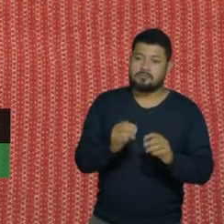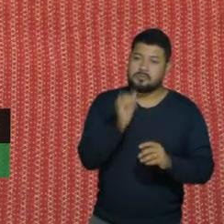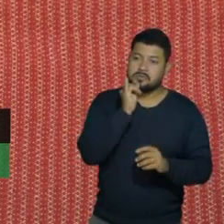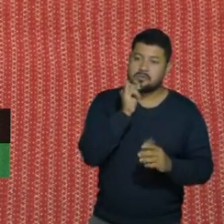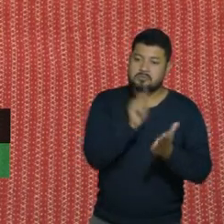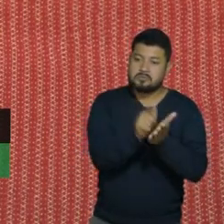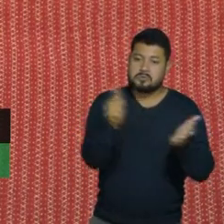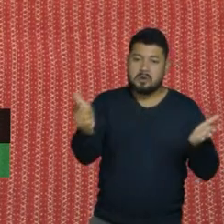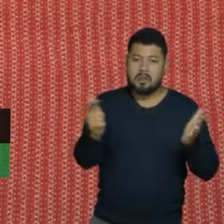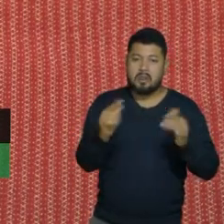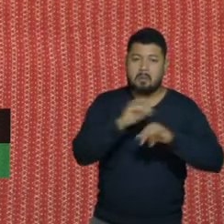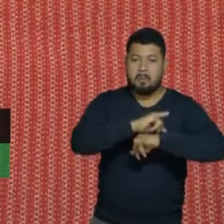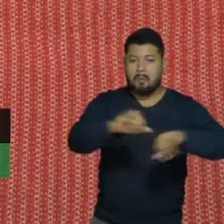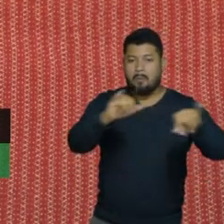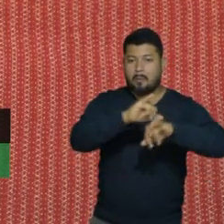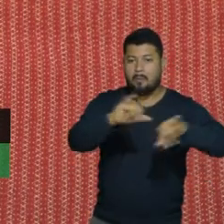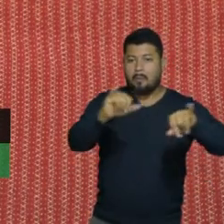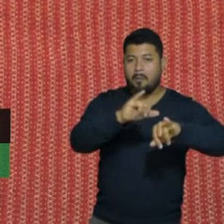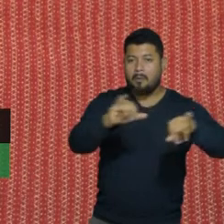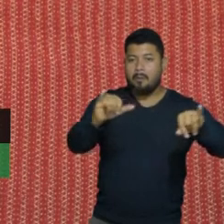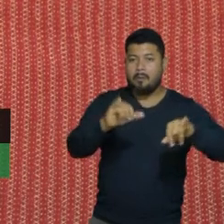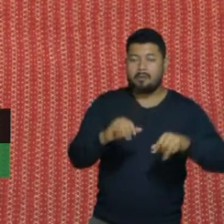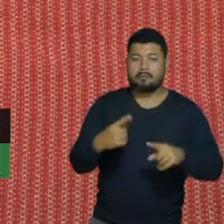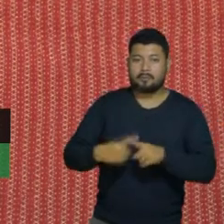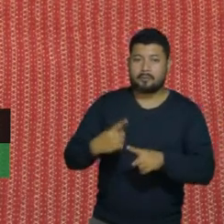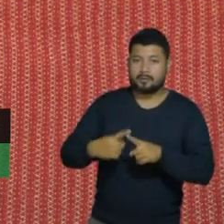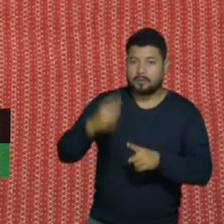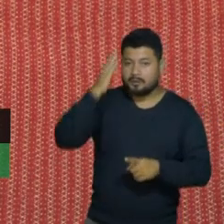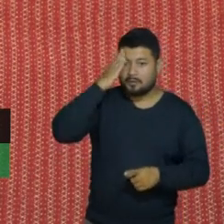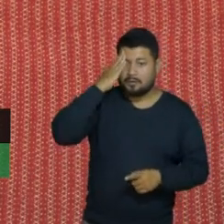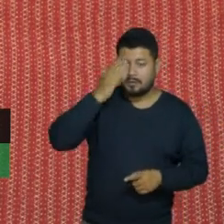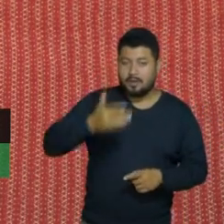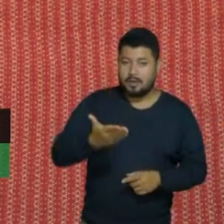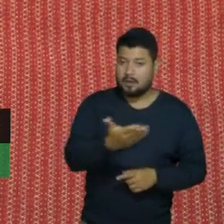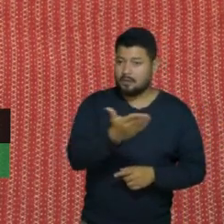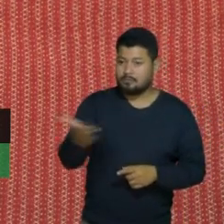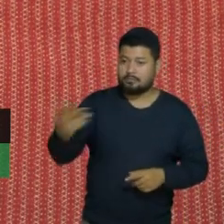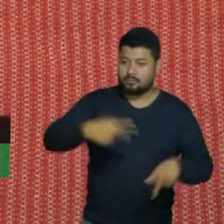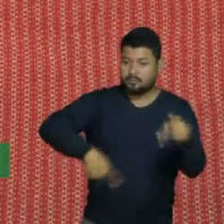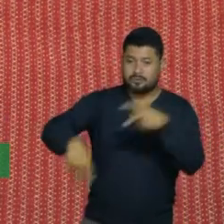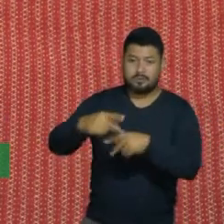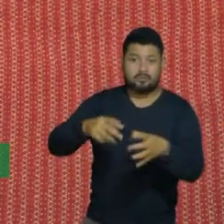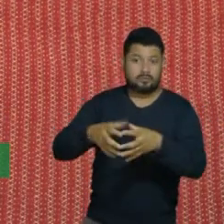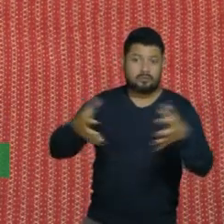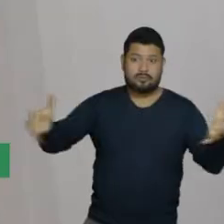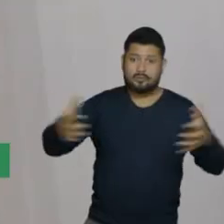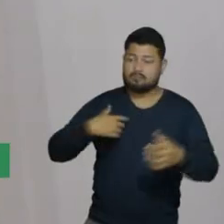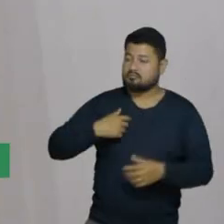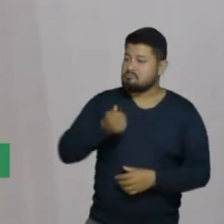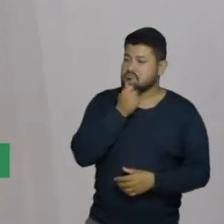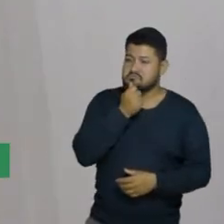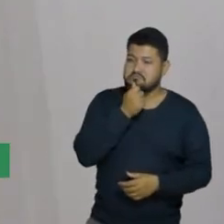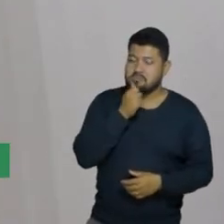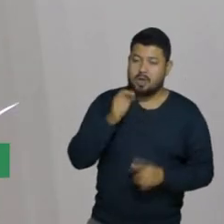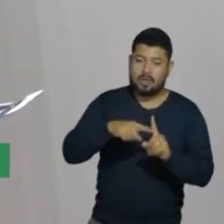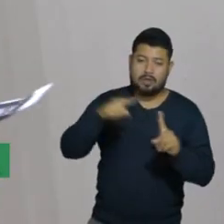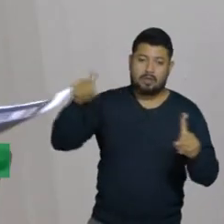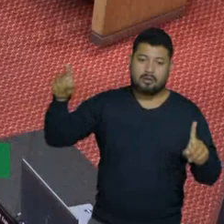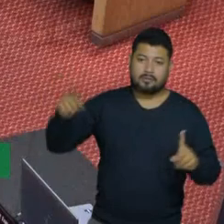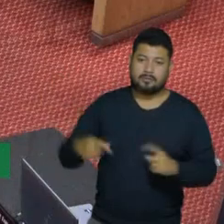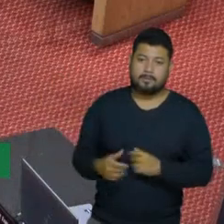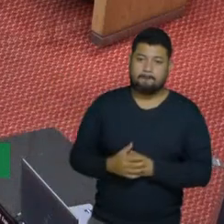tenho certeza que a grande maioria da população não sabe desses números. Parabéns e conte conosco. Obrigado. Obrigado. Questão de